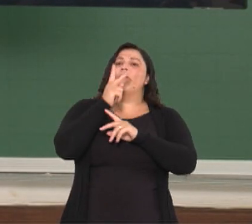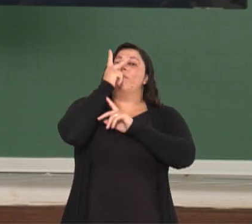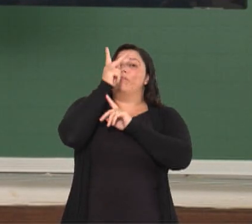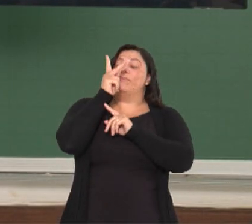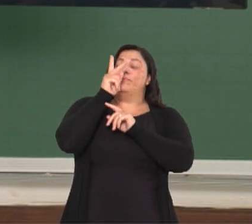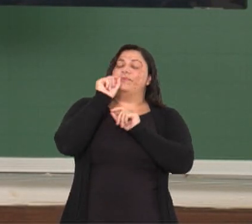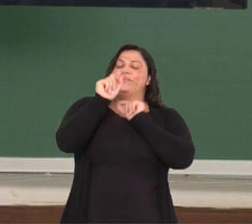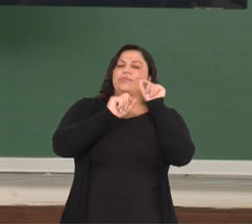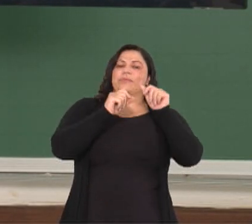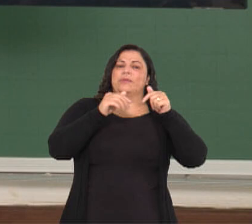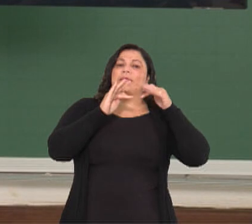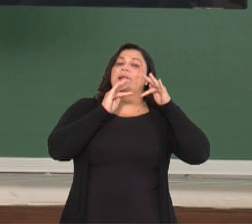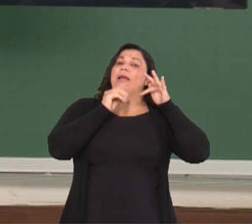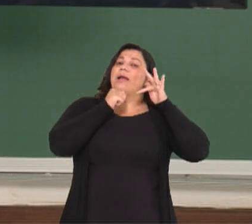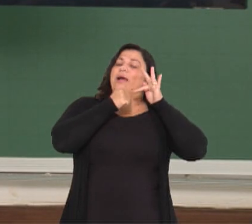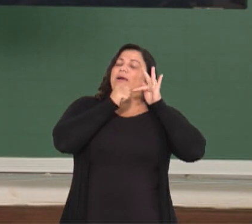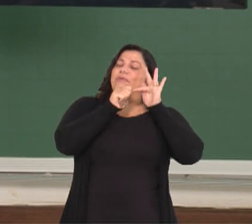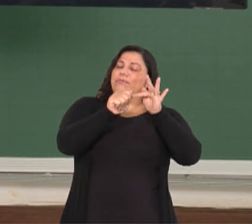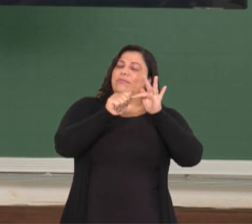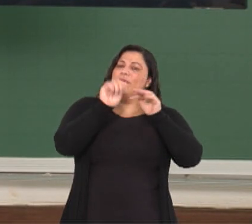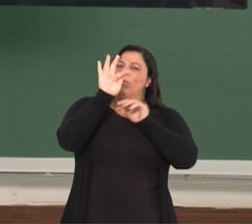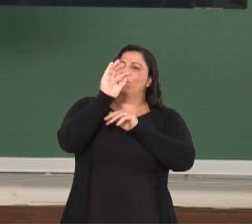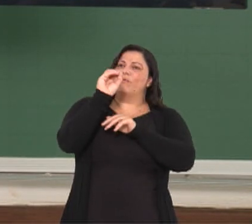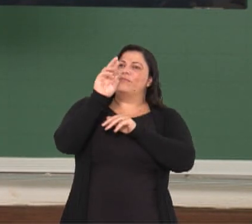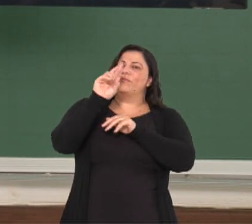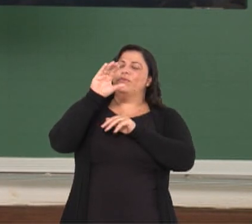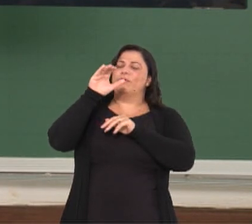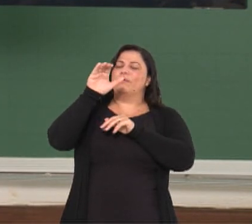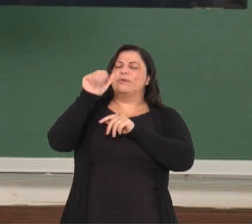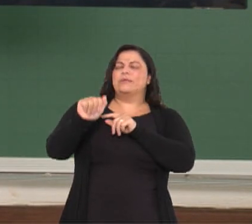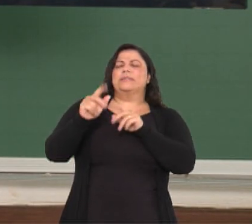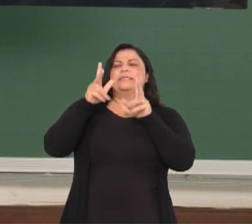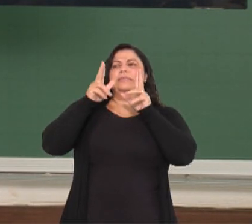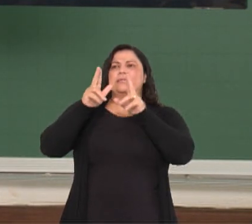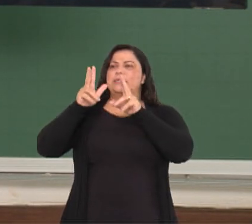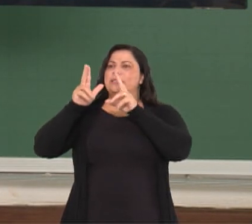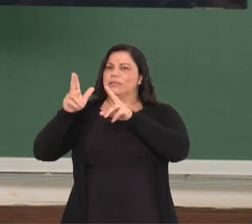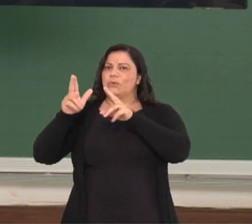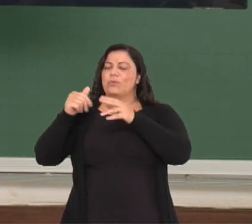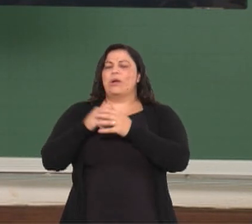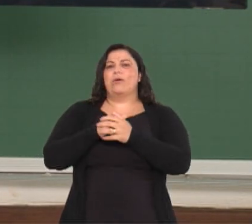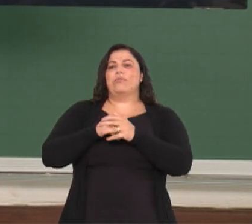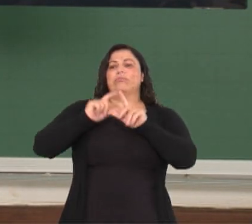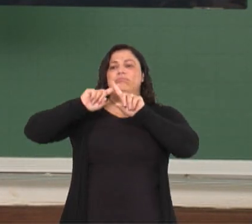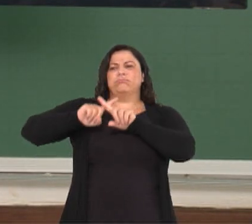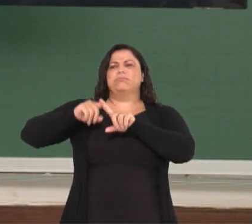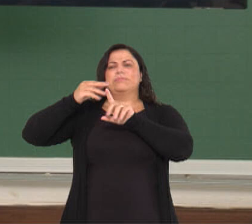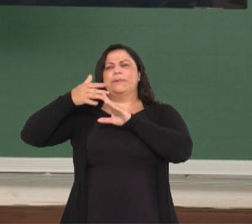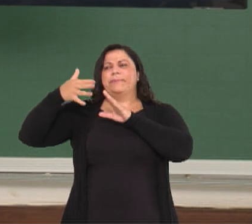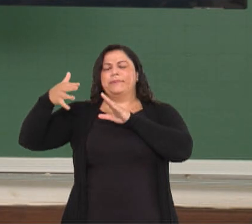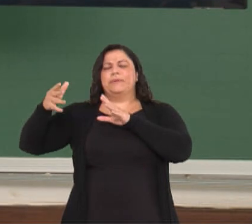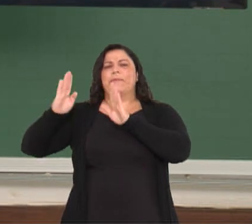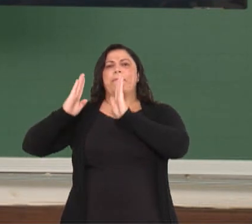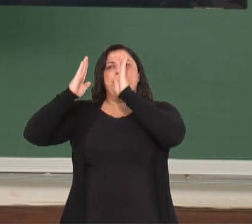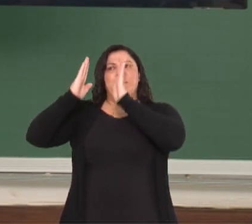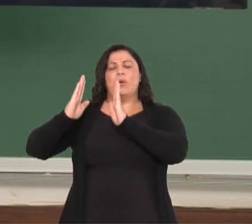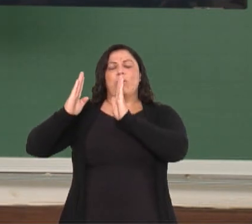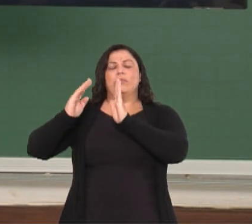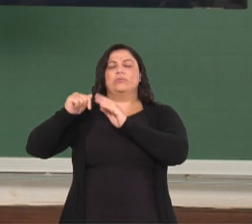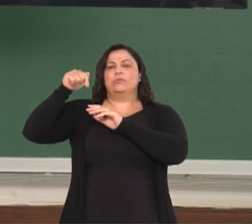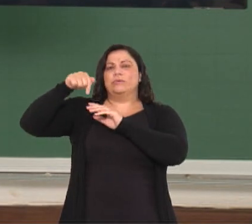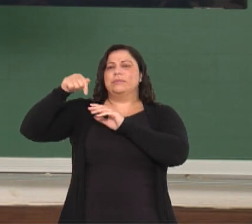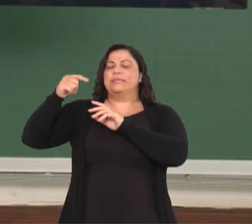igual constante eletrostática K vezes módulo da carga 1 vezes módulo da carga